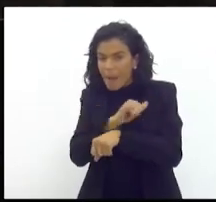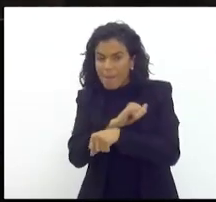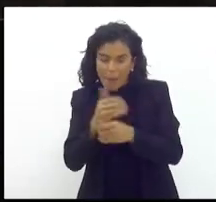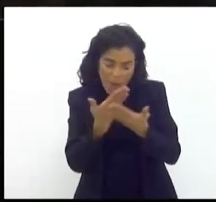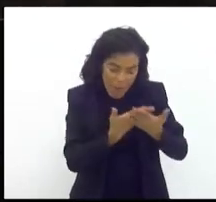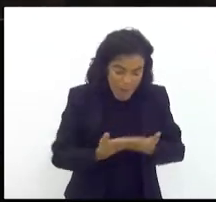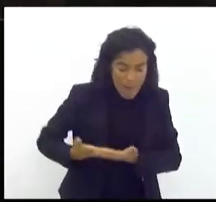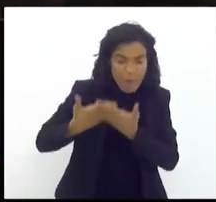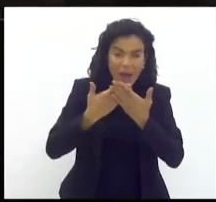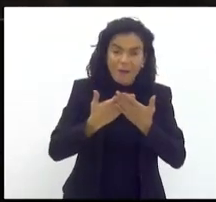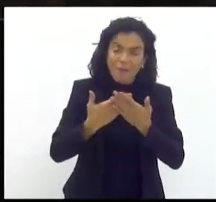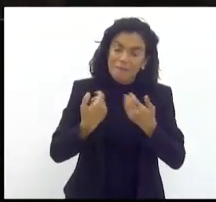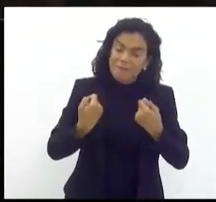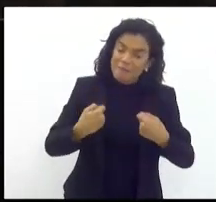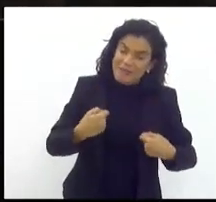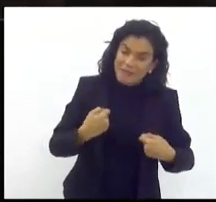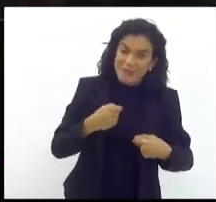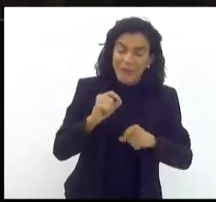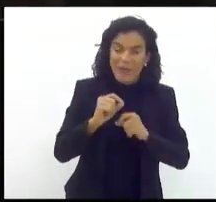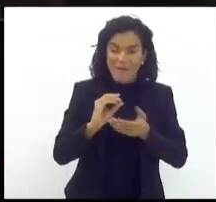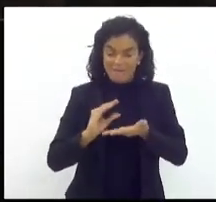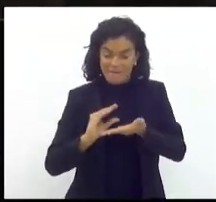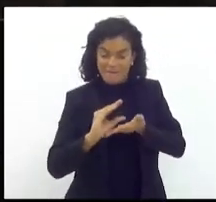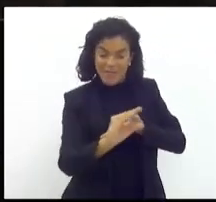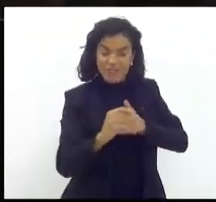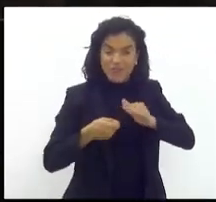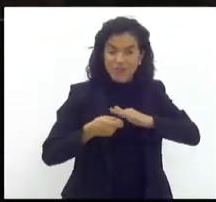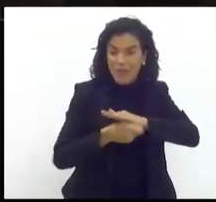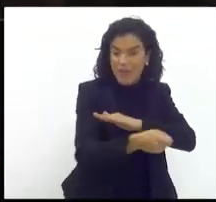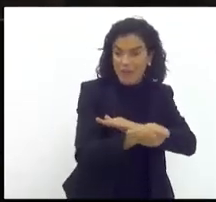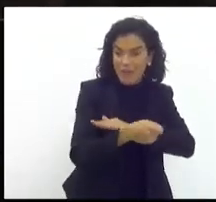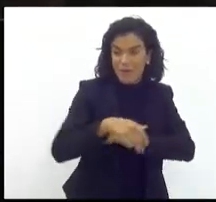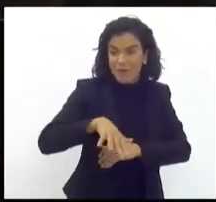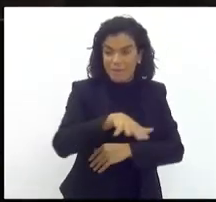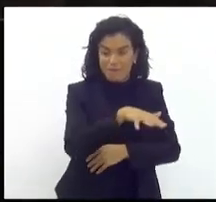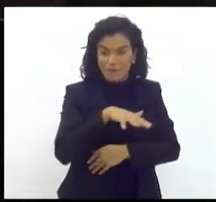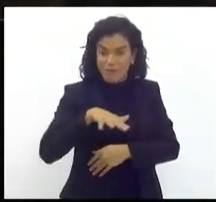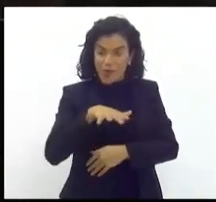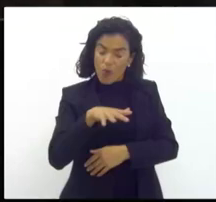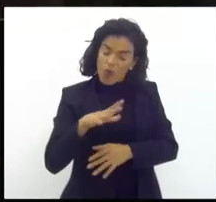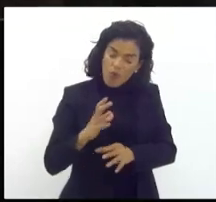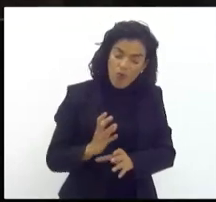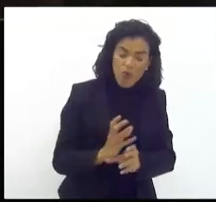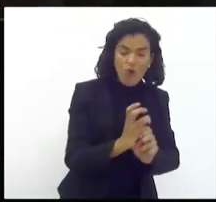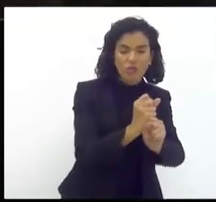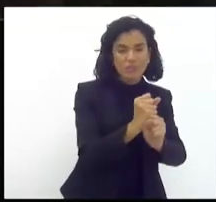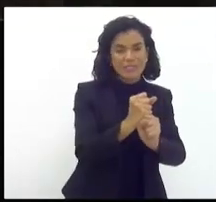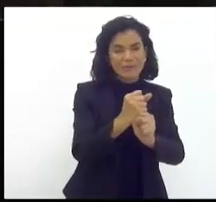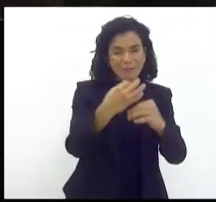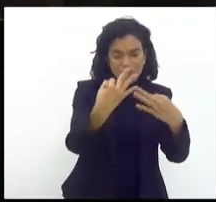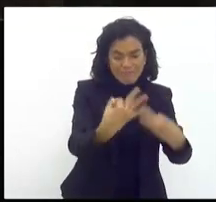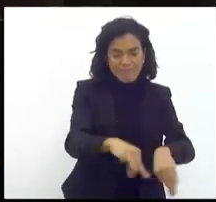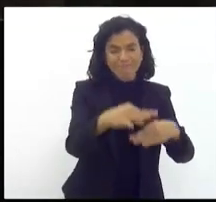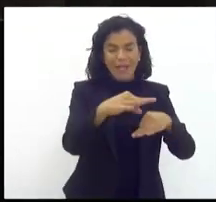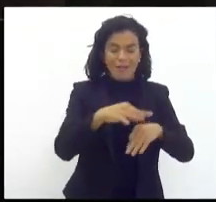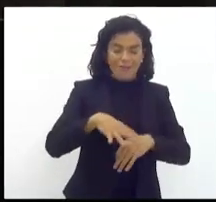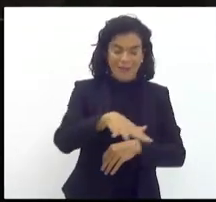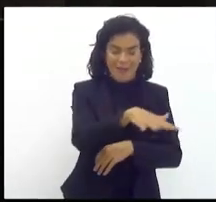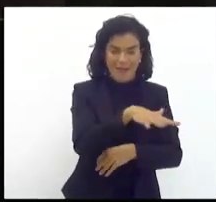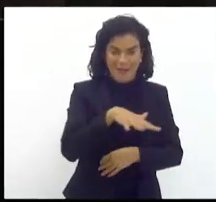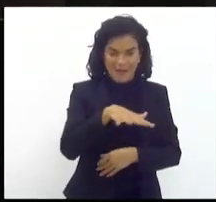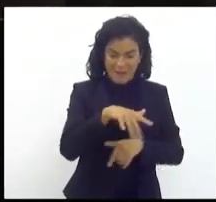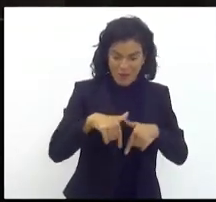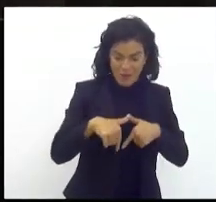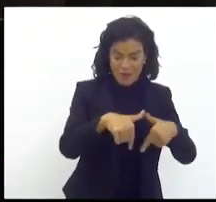mas para isso precisa investimento nessas áreas um orçamento que faça sentido para essas áreas Então